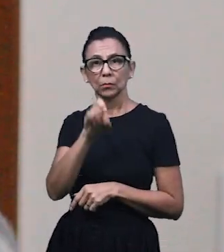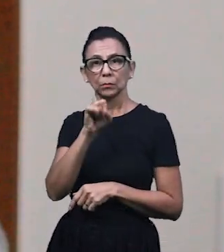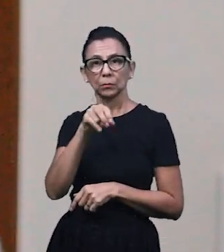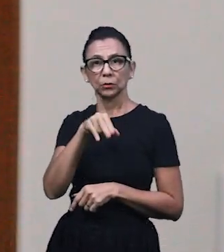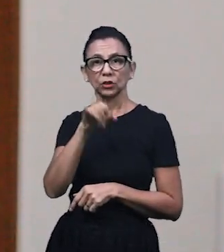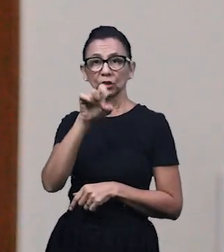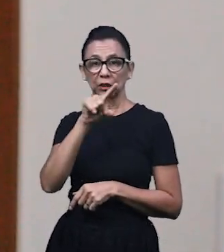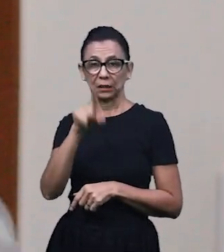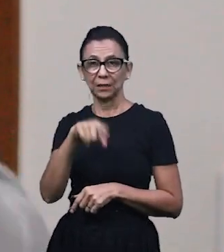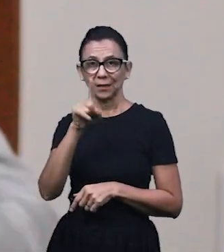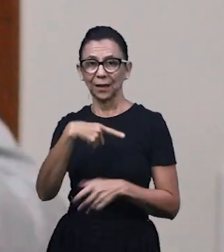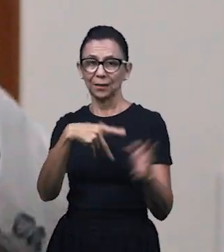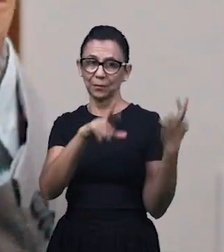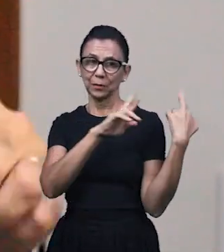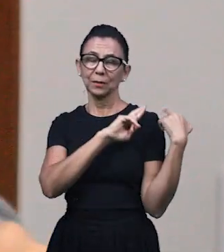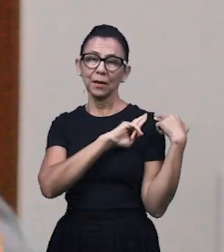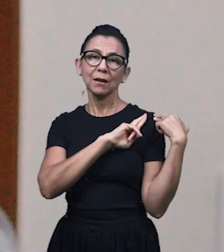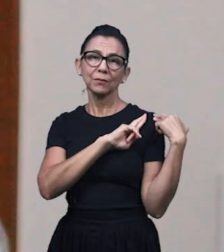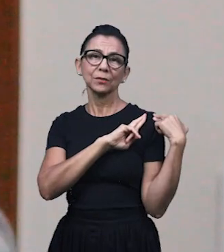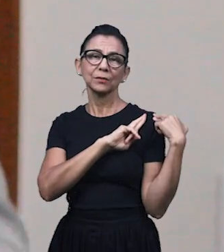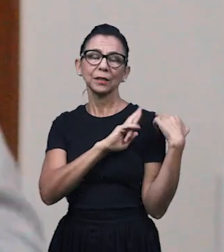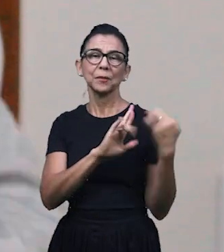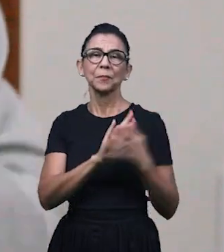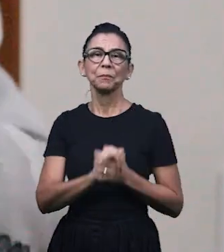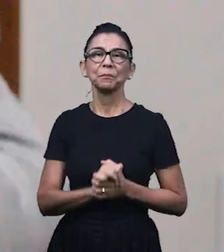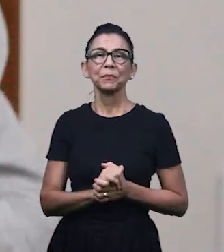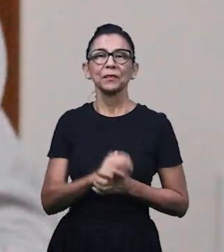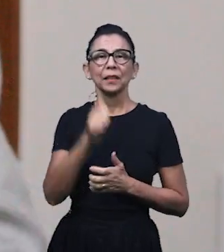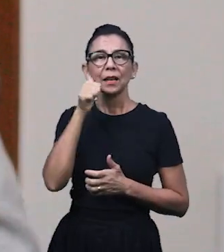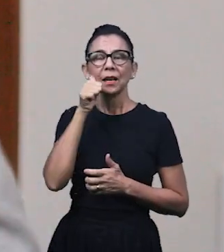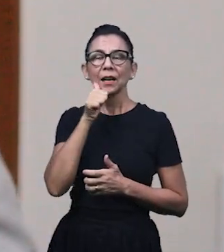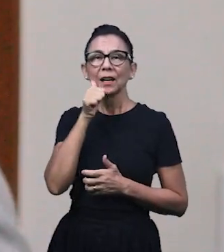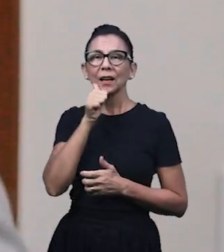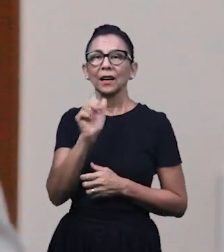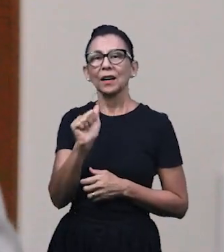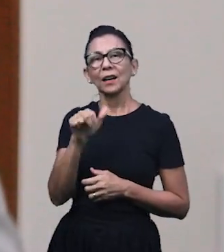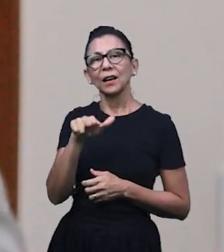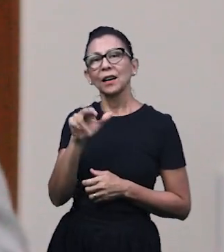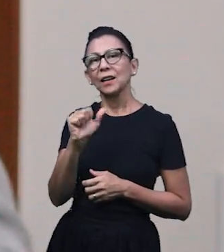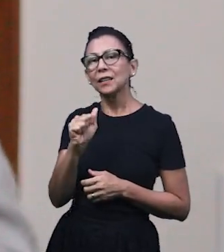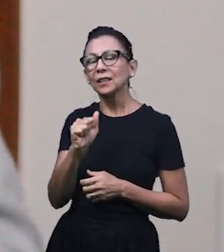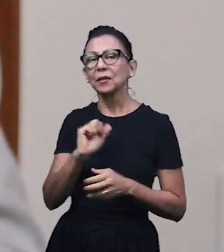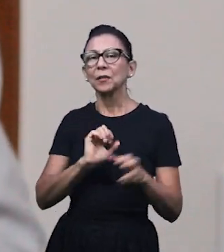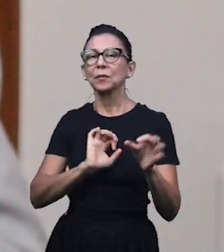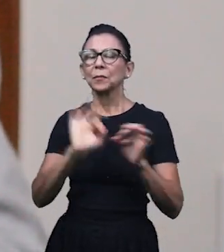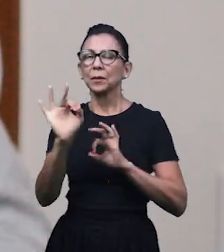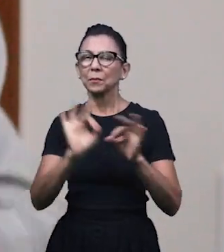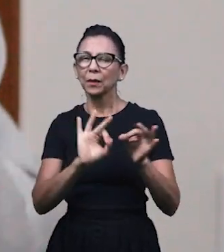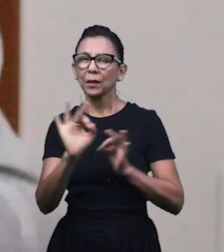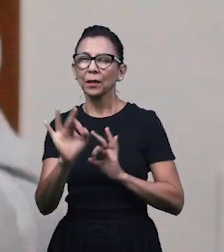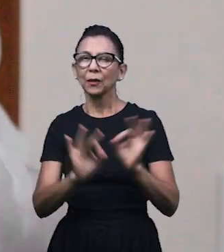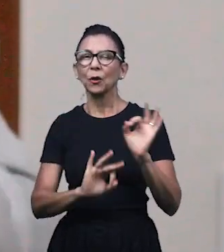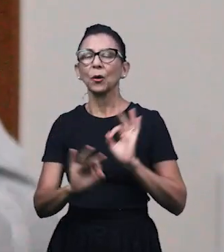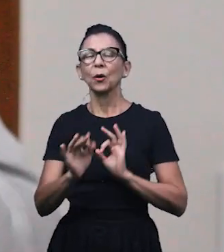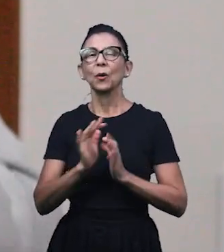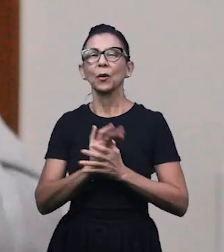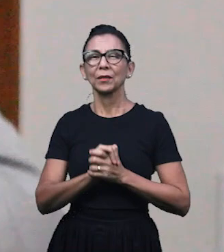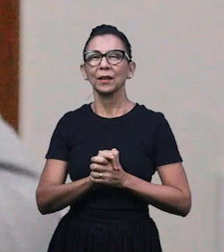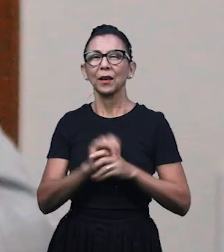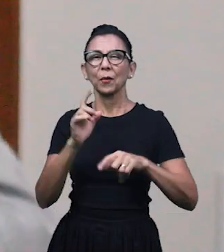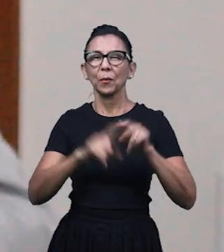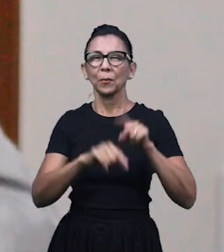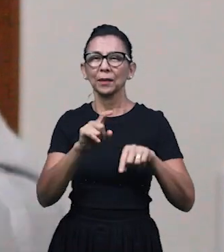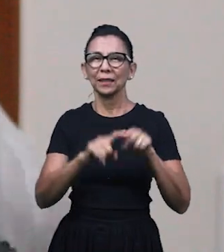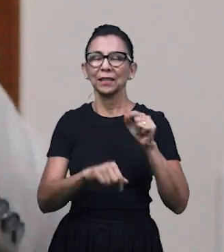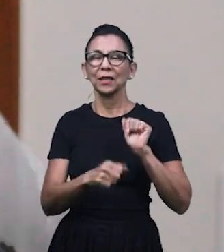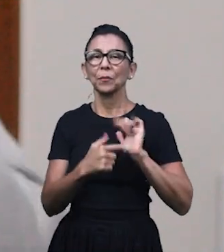nossa irmã Ana Carolina, que é jornalista, que faz parte da nossa equipe, preparou uma matéria junto com a nossa equipe de produção para você ver como foi o batismo da Igreja de